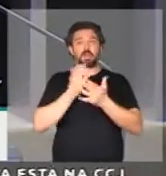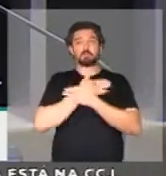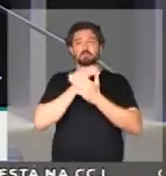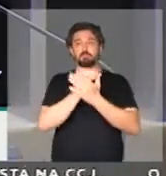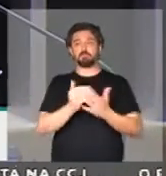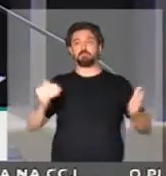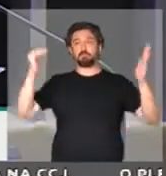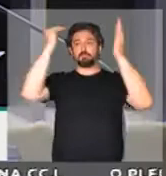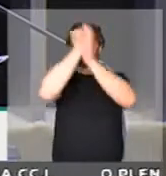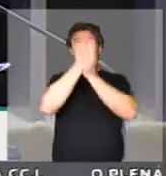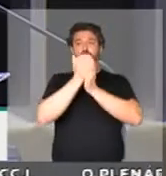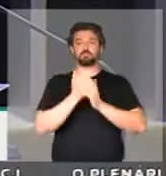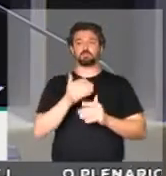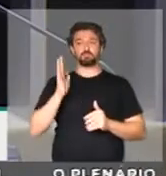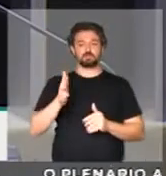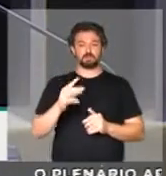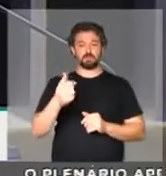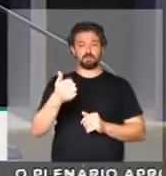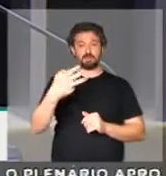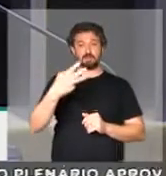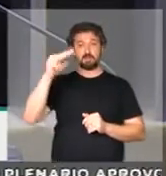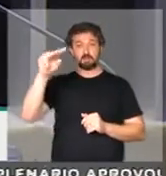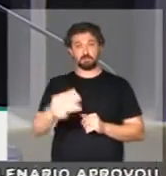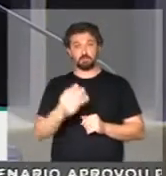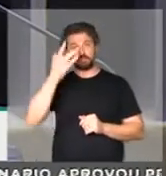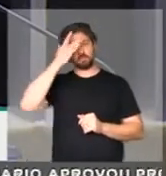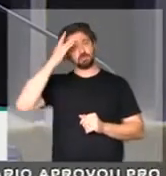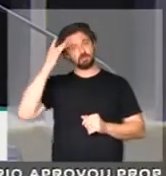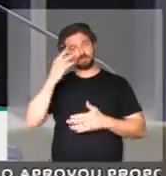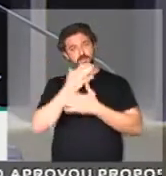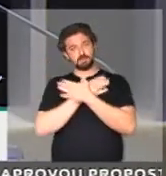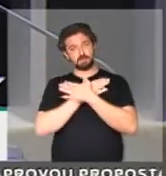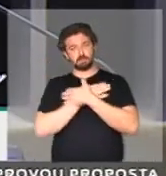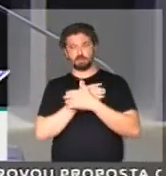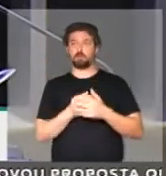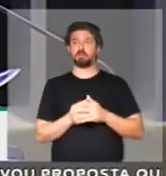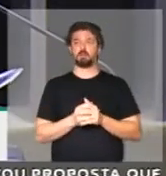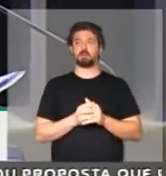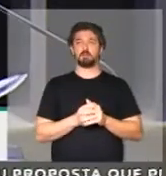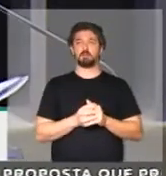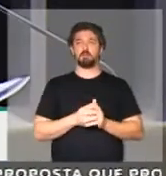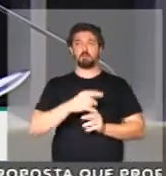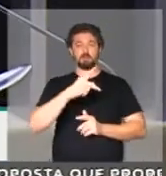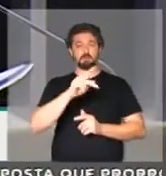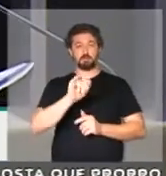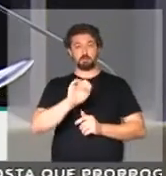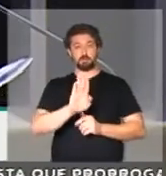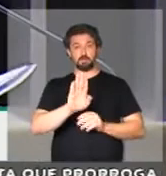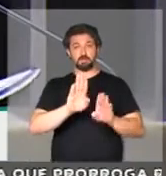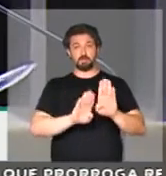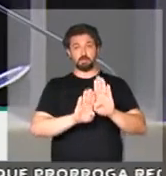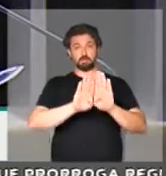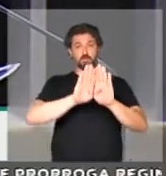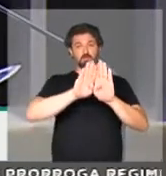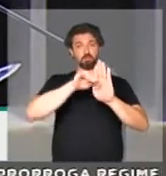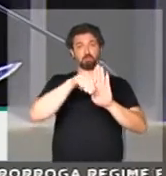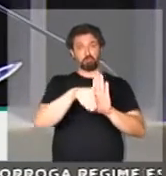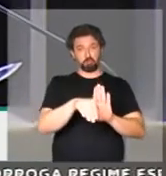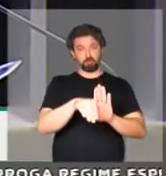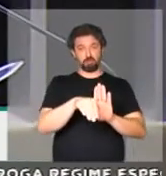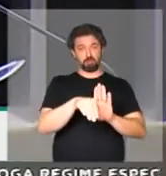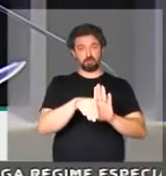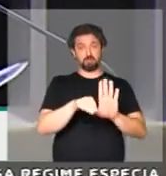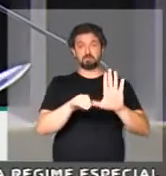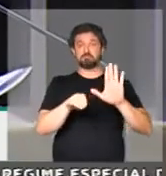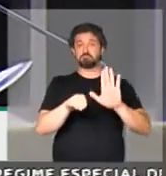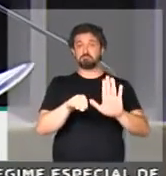Brasil, passando de 13 milhões de desempregados. Um crescimento do produto interno bruto baixo, porém